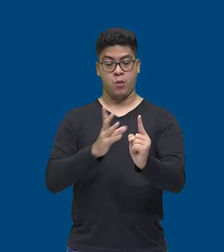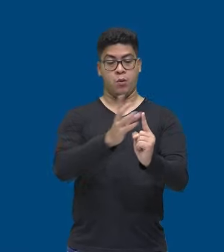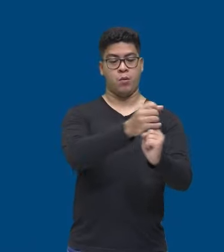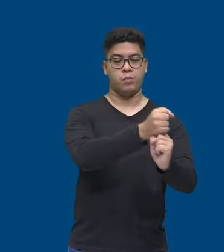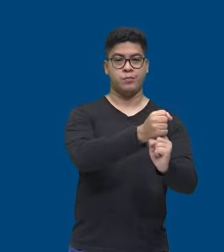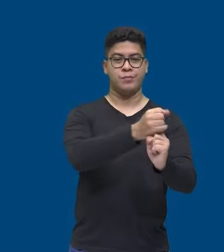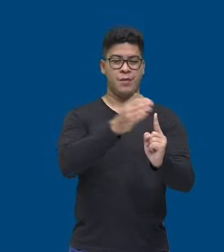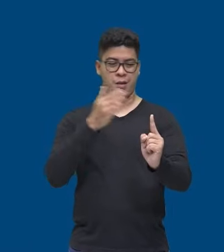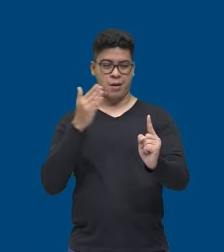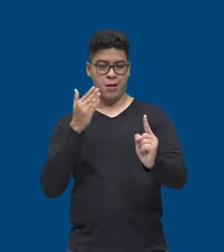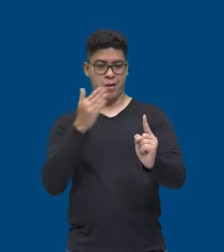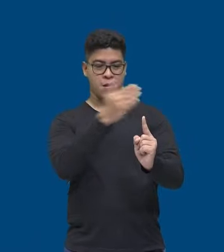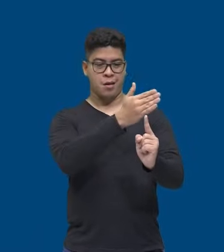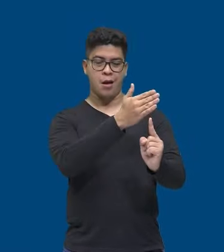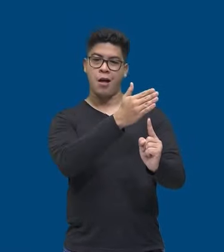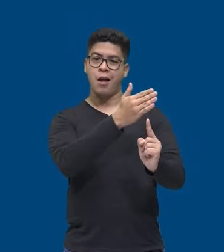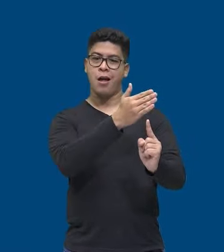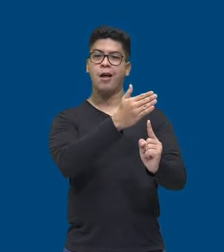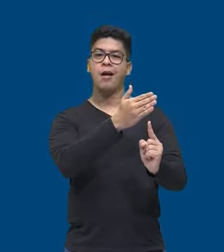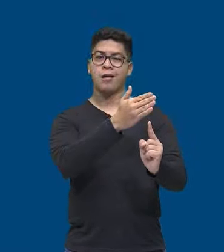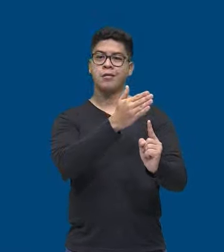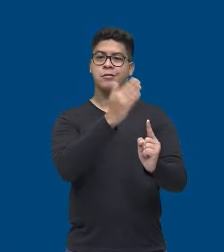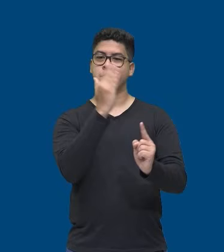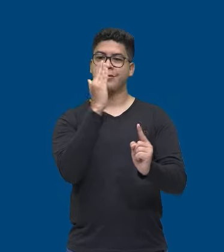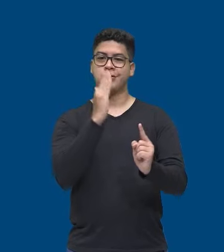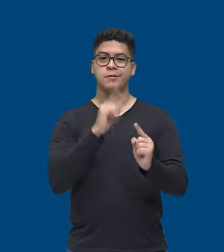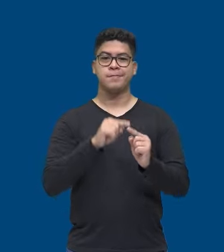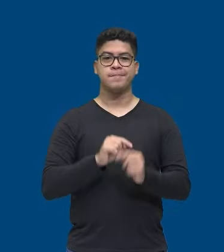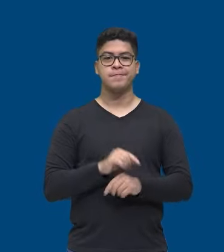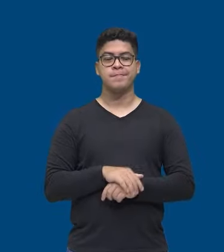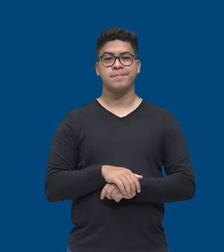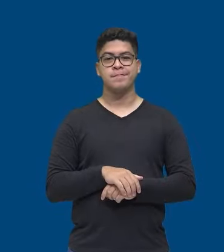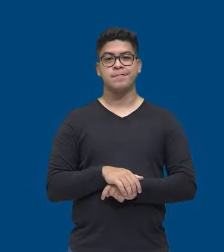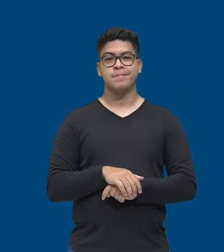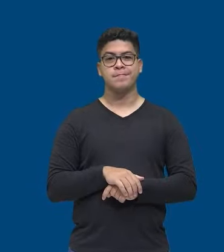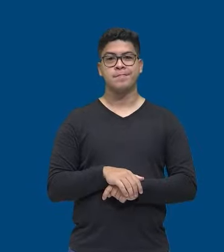negro estivesse aqui. Logo, eu ia conseguir